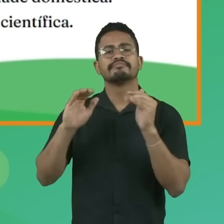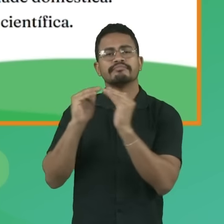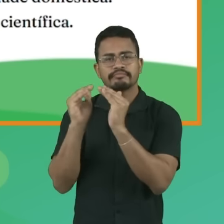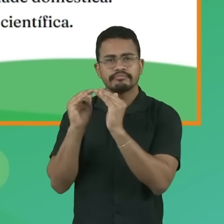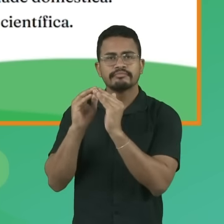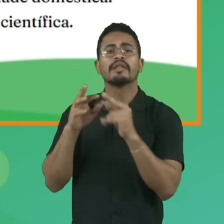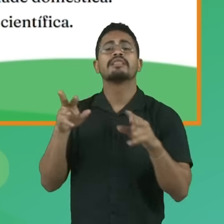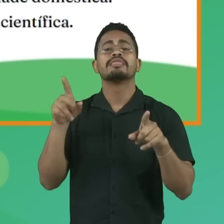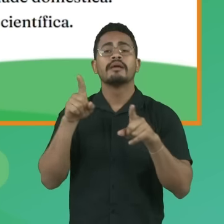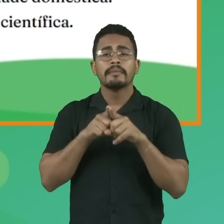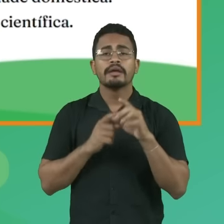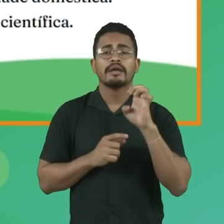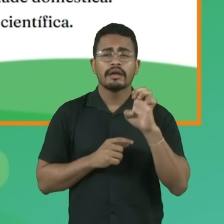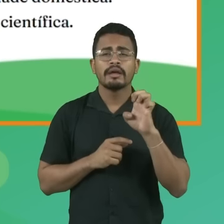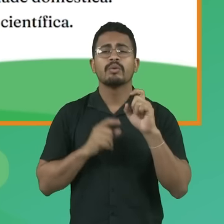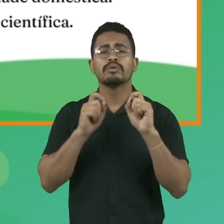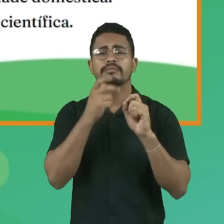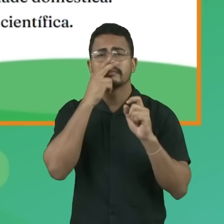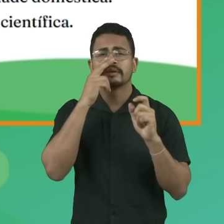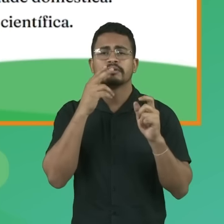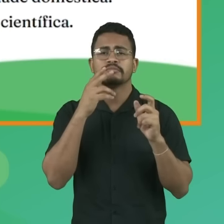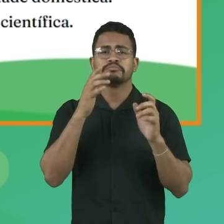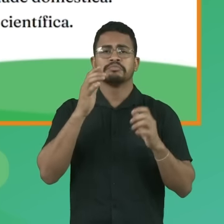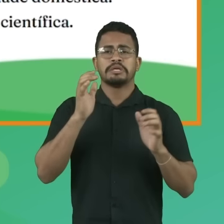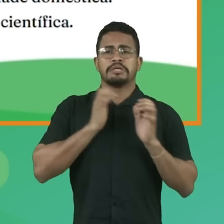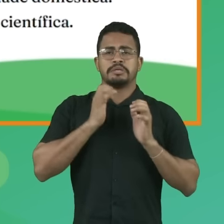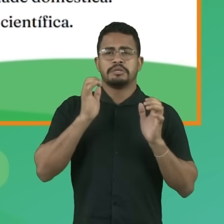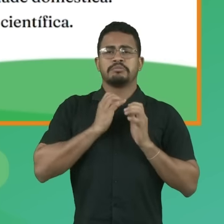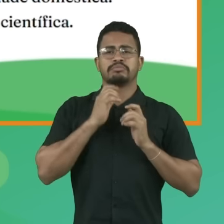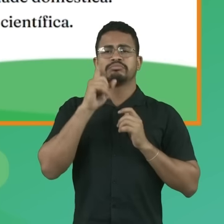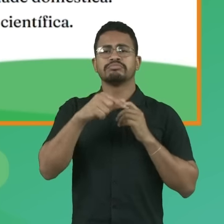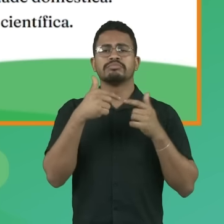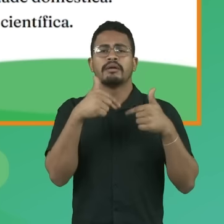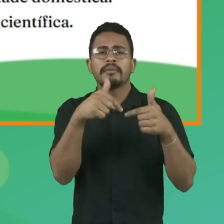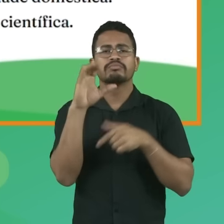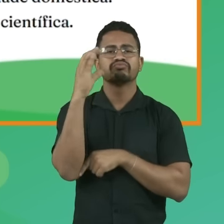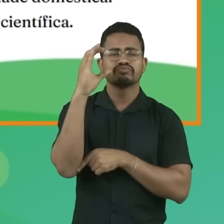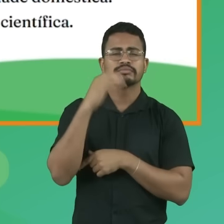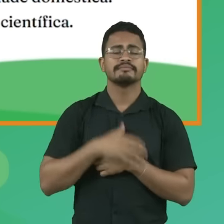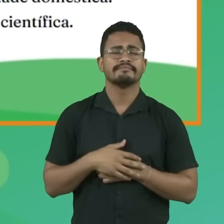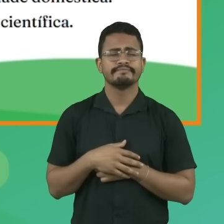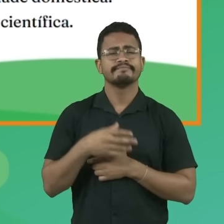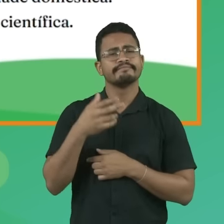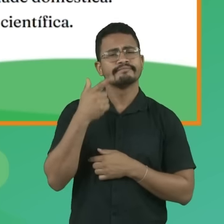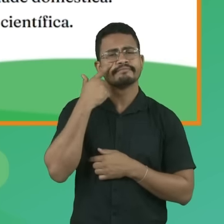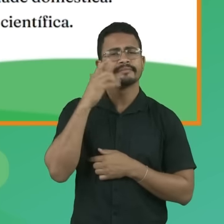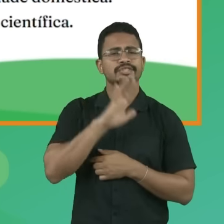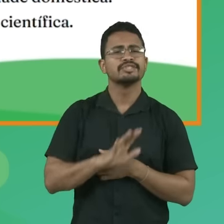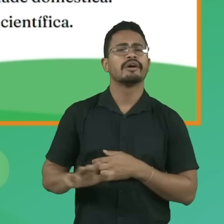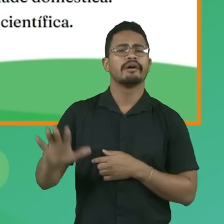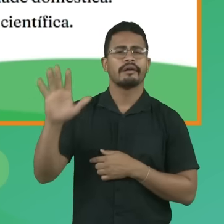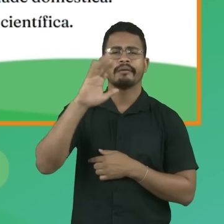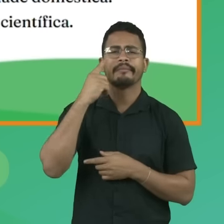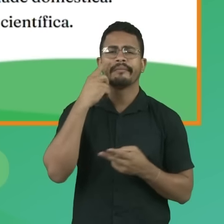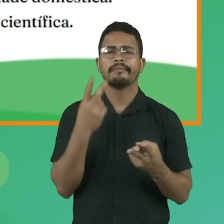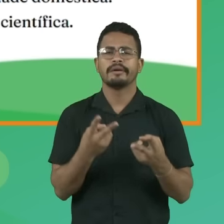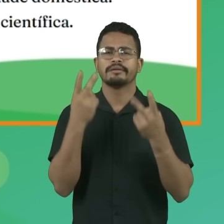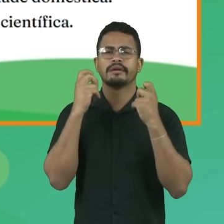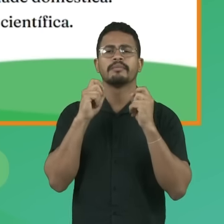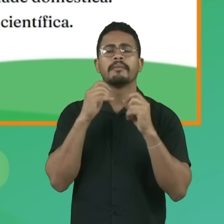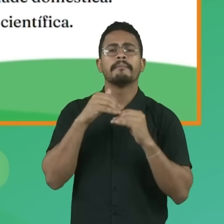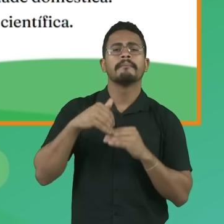da carreira científica. Então, aqui, a gente olhando aqui a grosso modo, né? A gente enxerga que o quê? O que